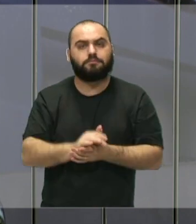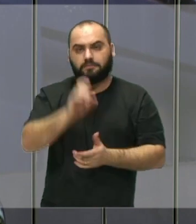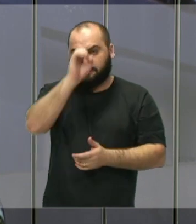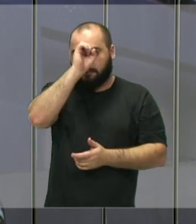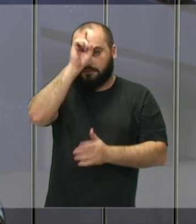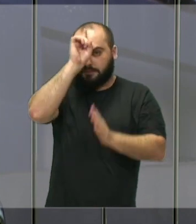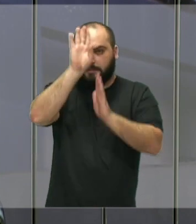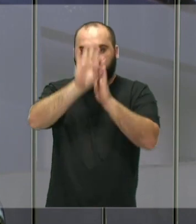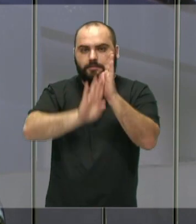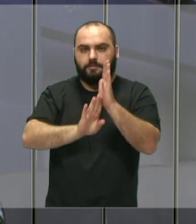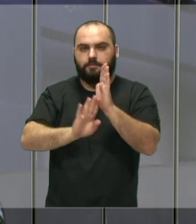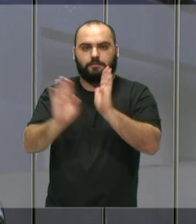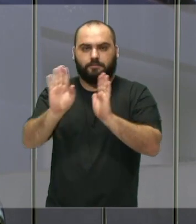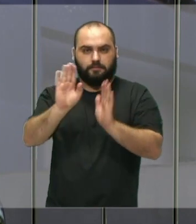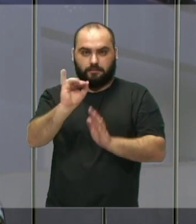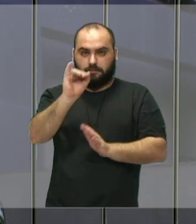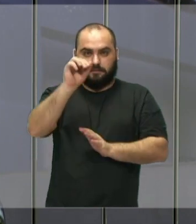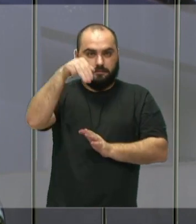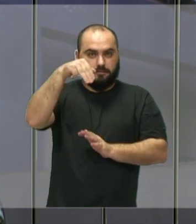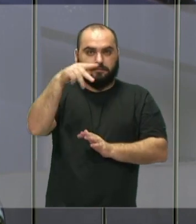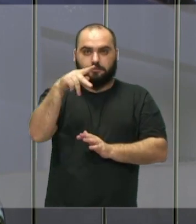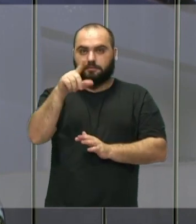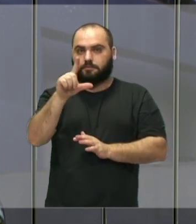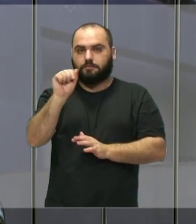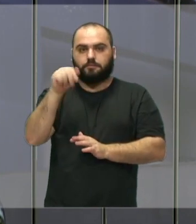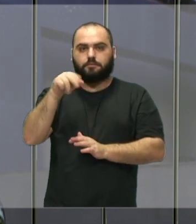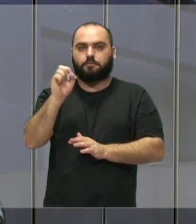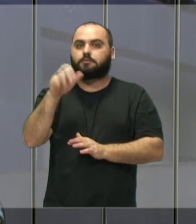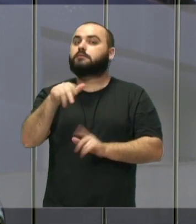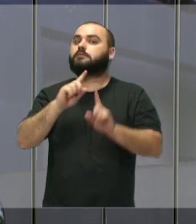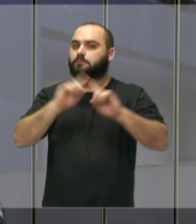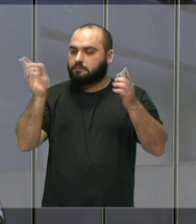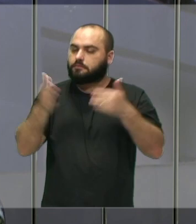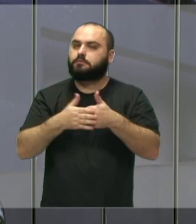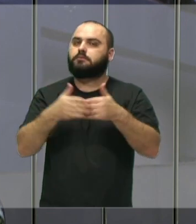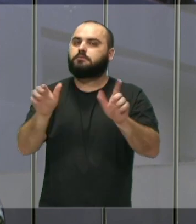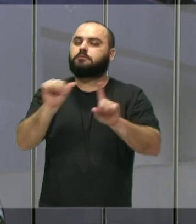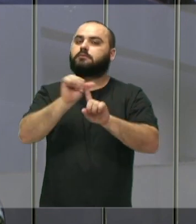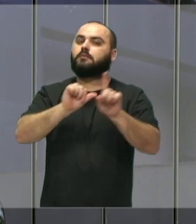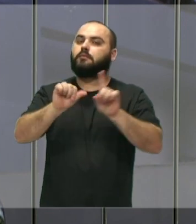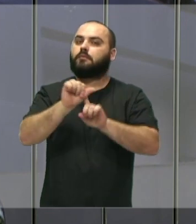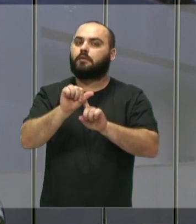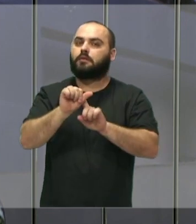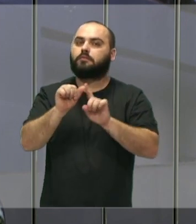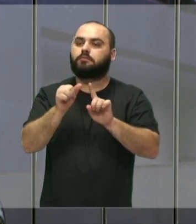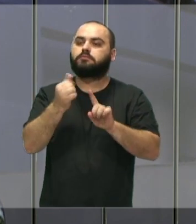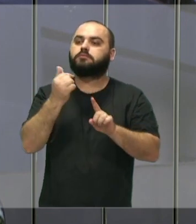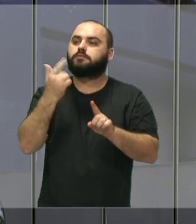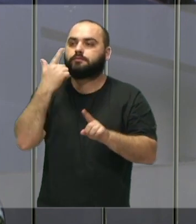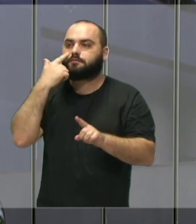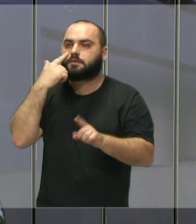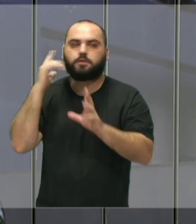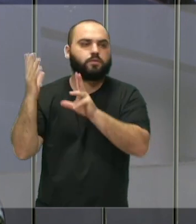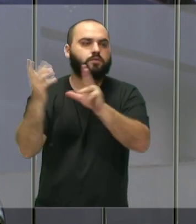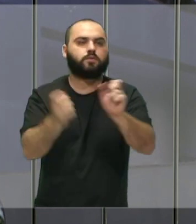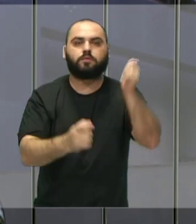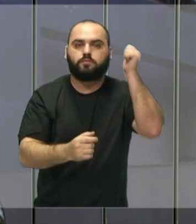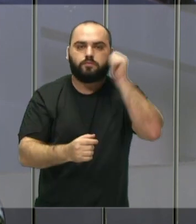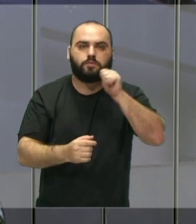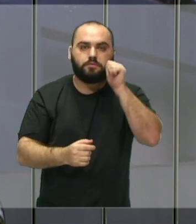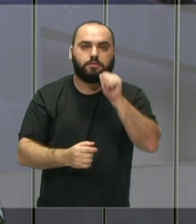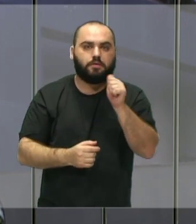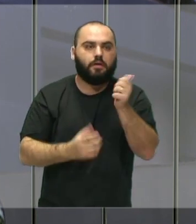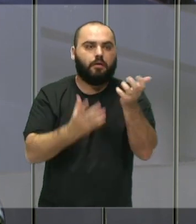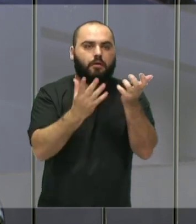não vai colocar o implanon no hospital, mas ele vai abrir assistência social para mostrar todas as mulheres que estão em situação de vulnerabilidade,